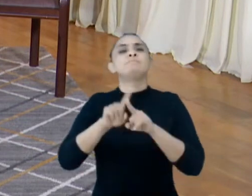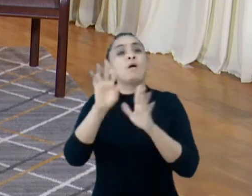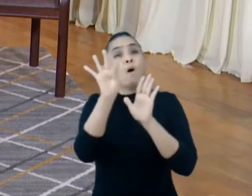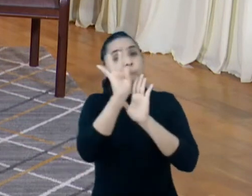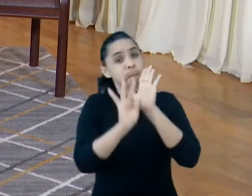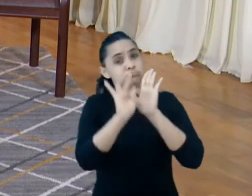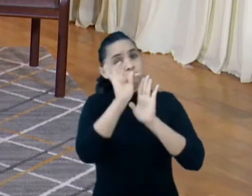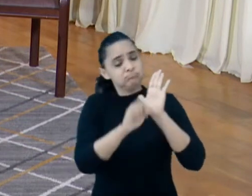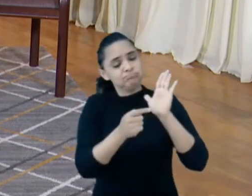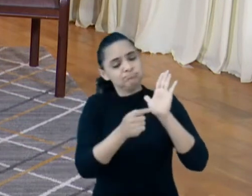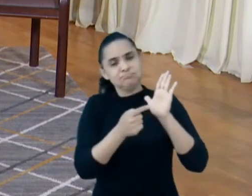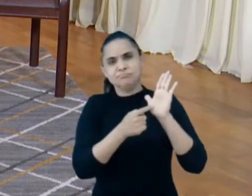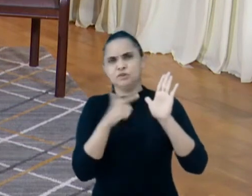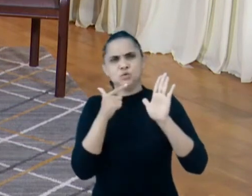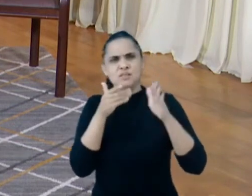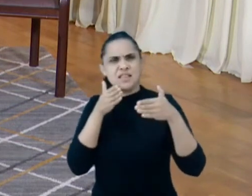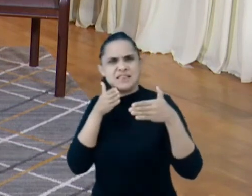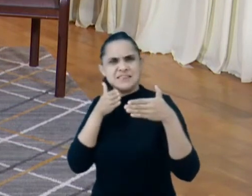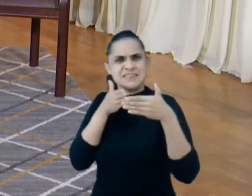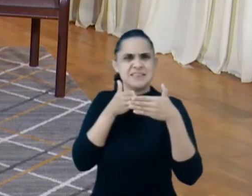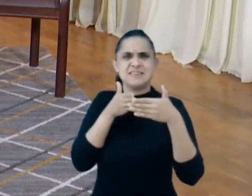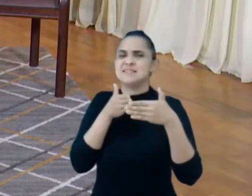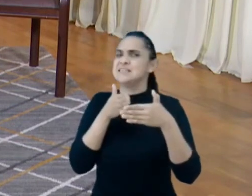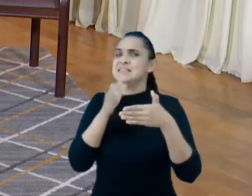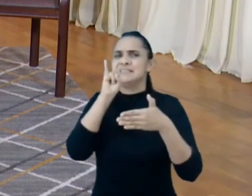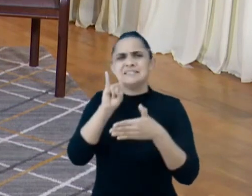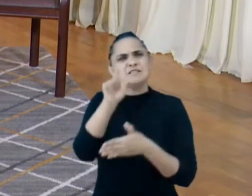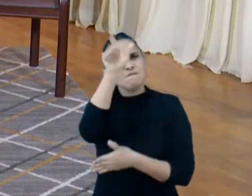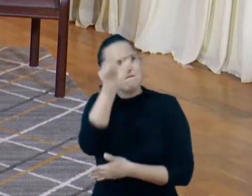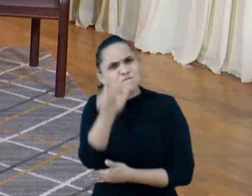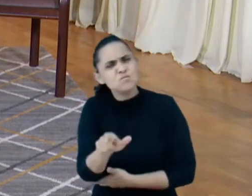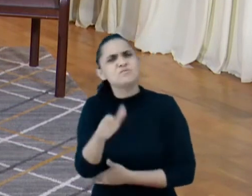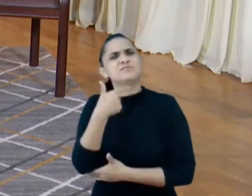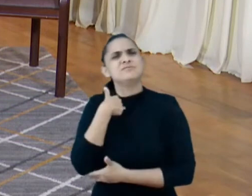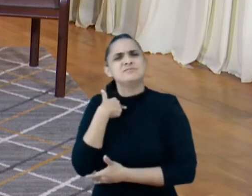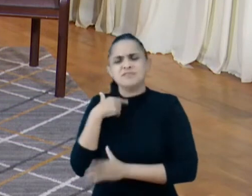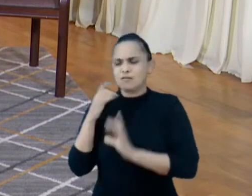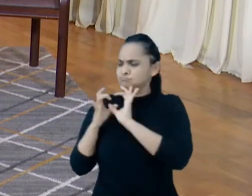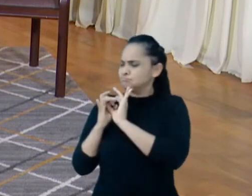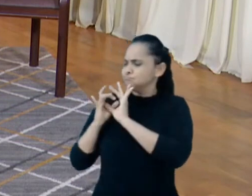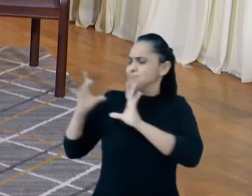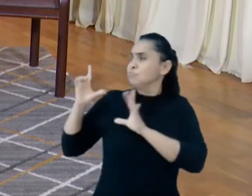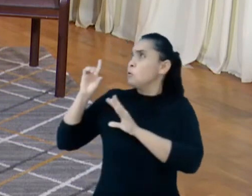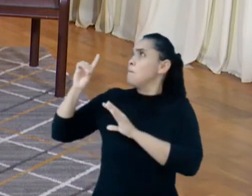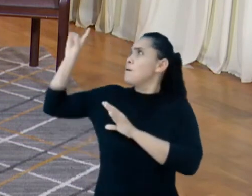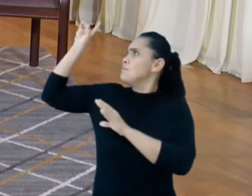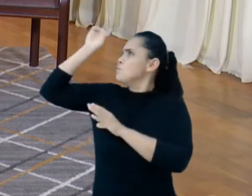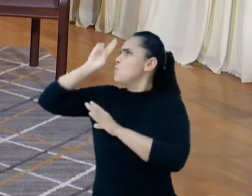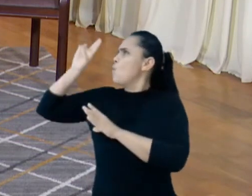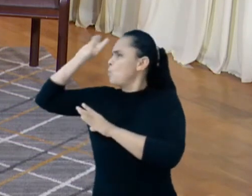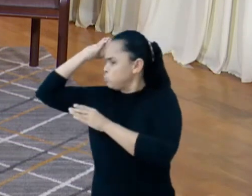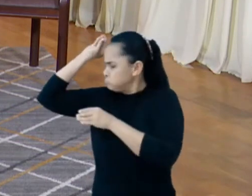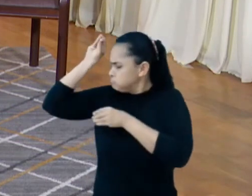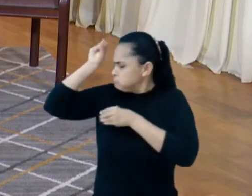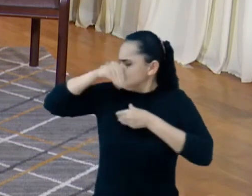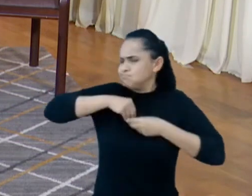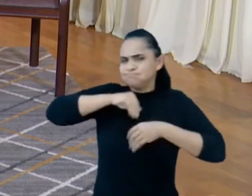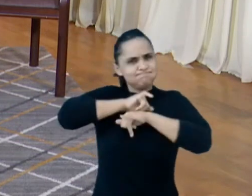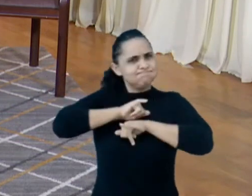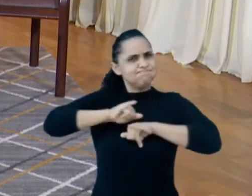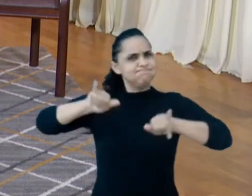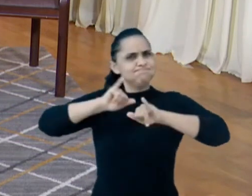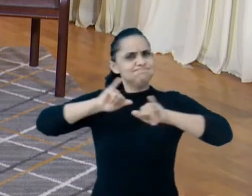não há limites. Há aquele que, se colocando nas mãos de Deus, se coloca à disposição de Deus